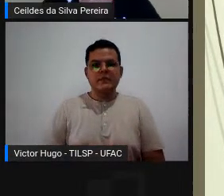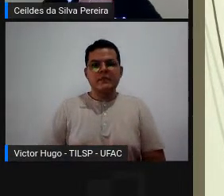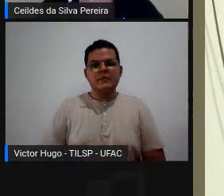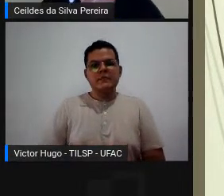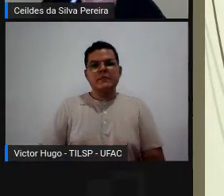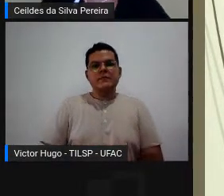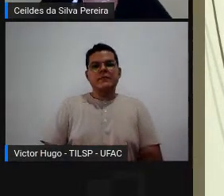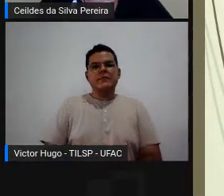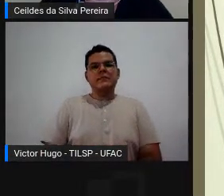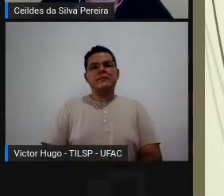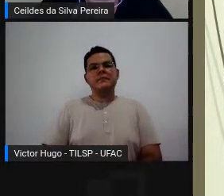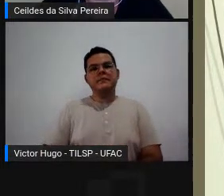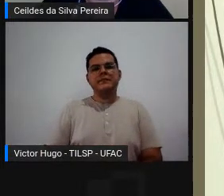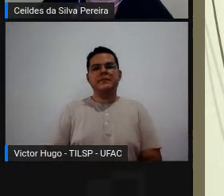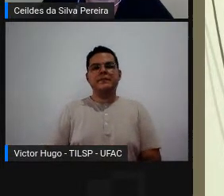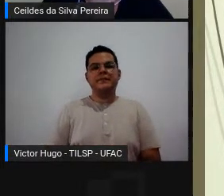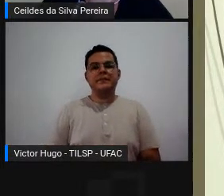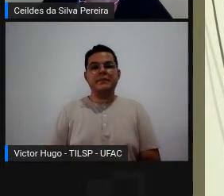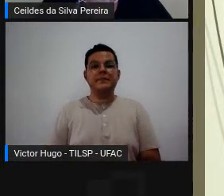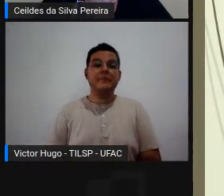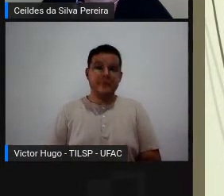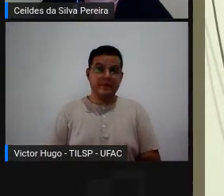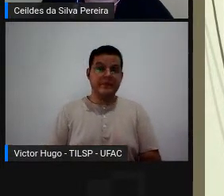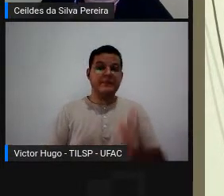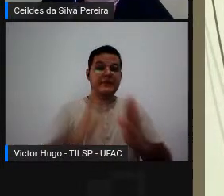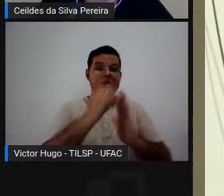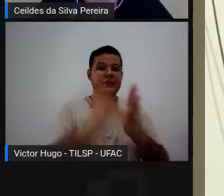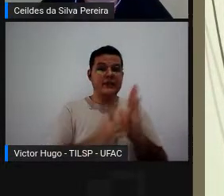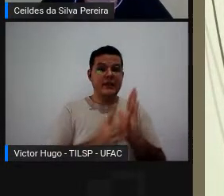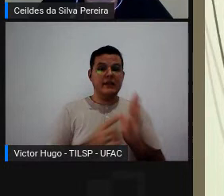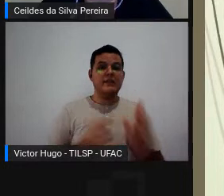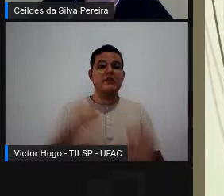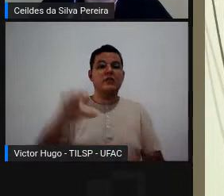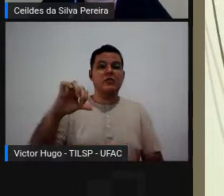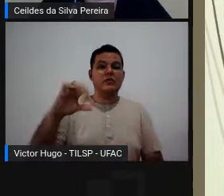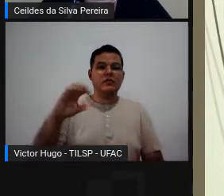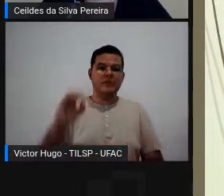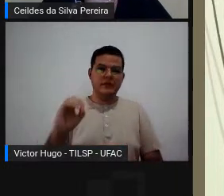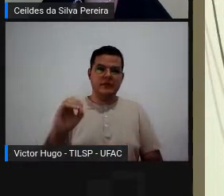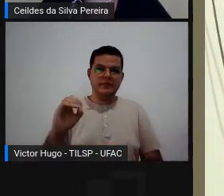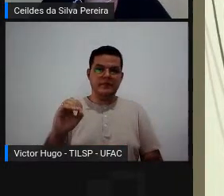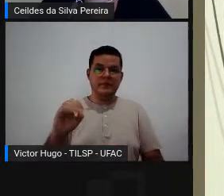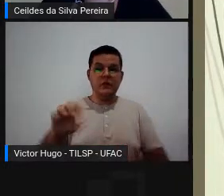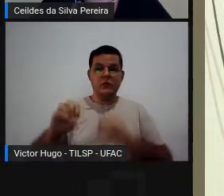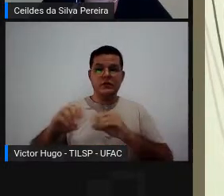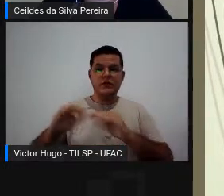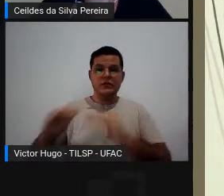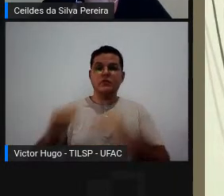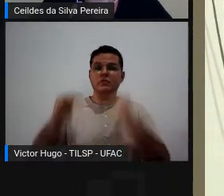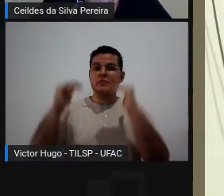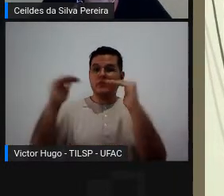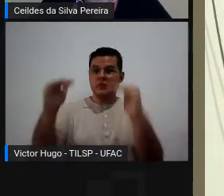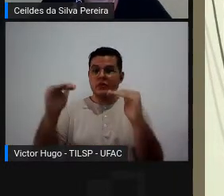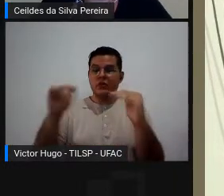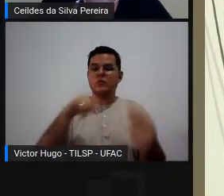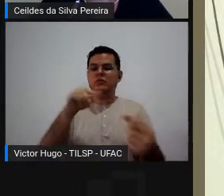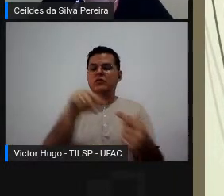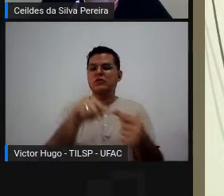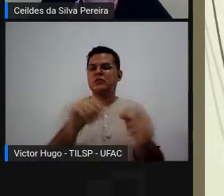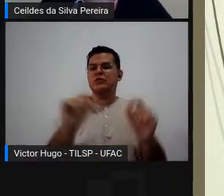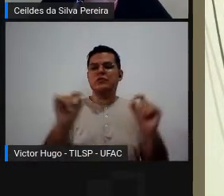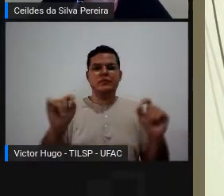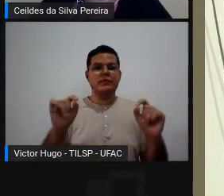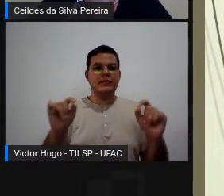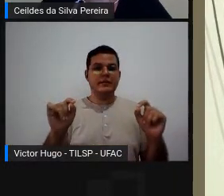Então, a década de 90. O ensino superior nos anos 90 teve como uma das finalidades essenciais a